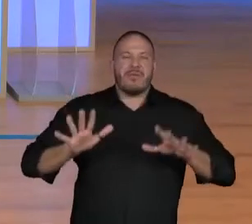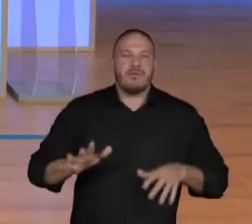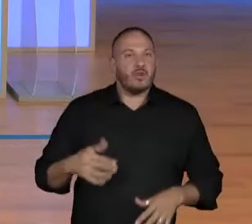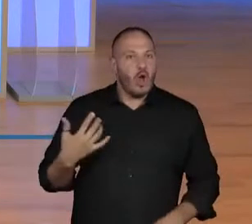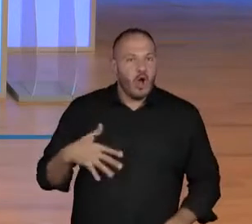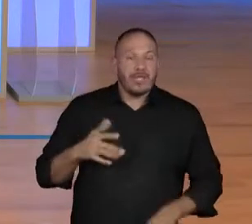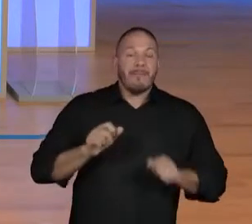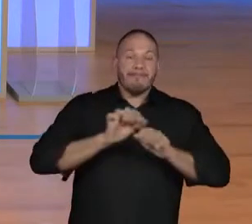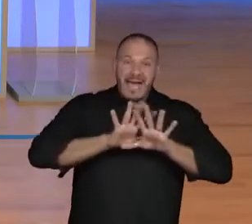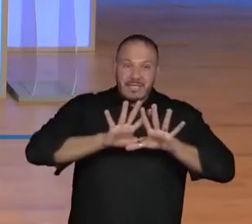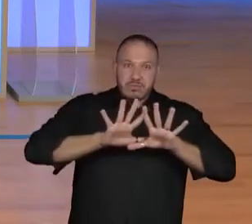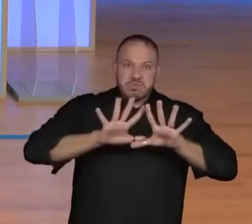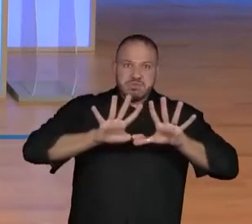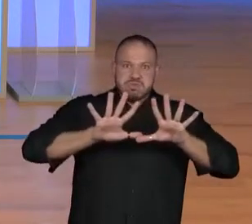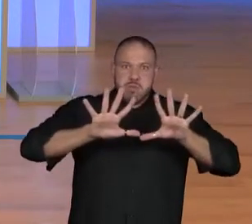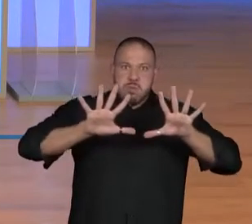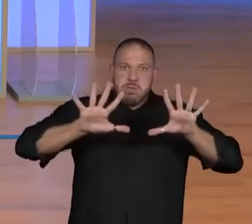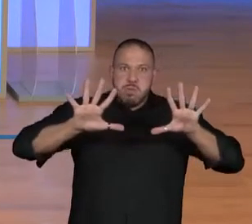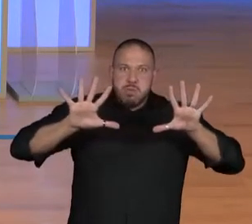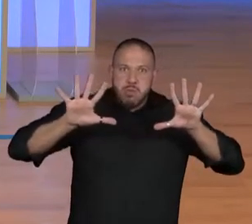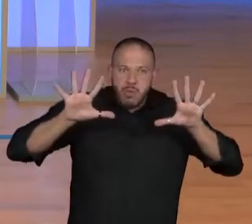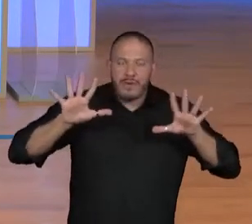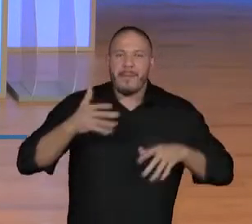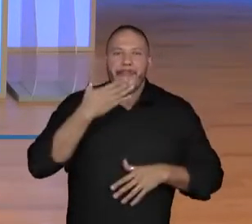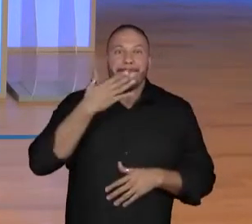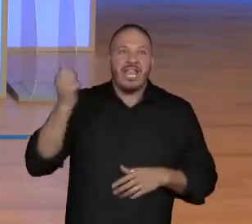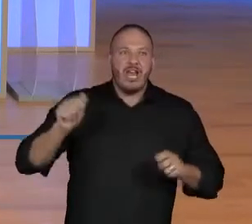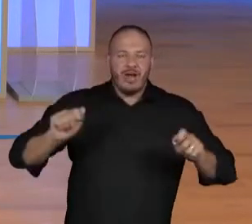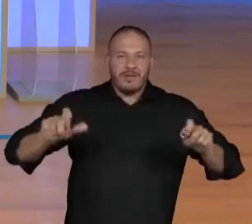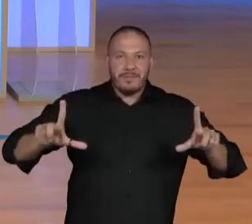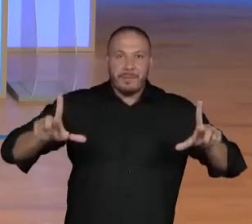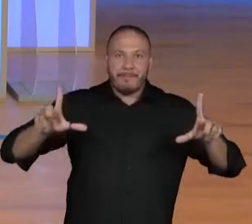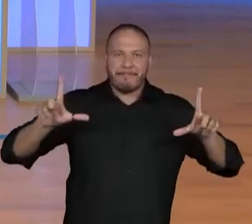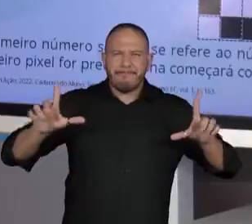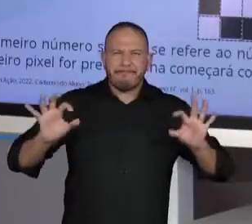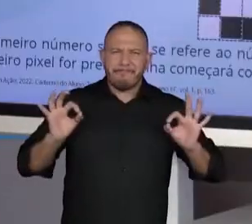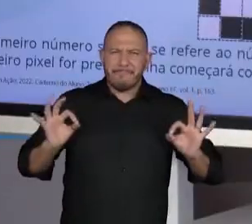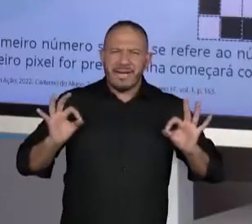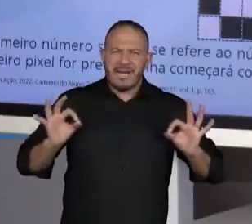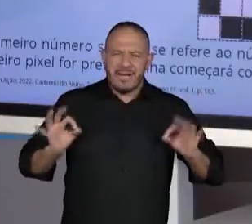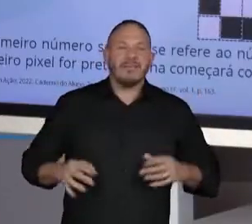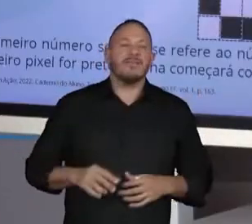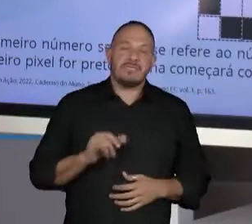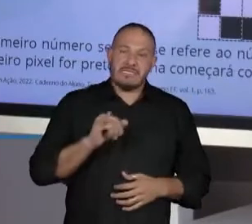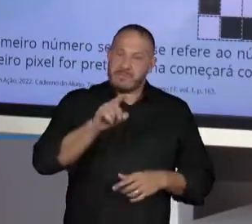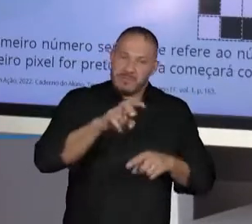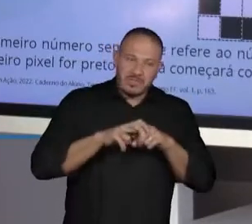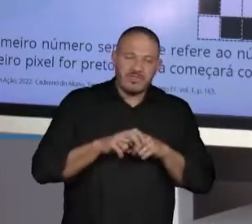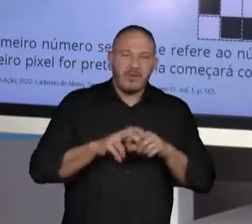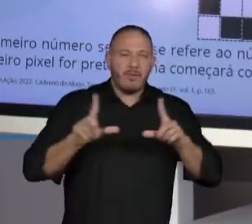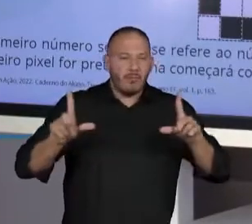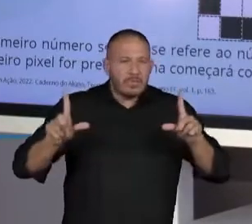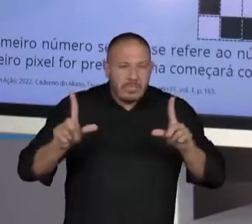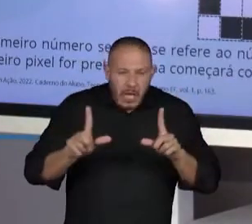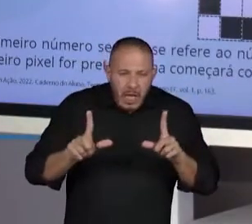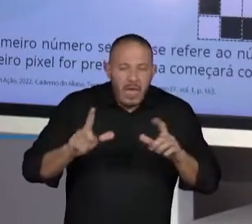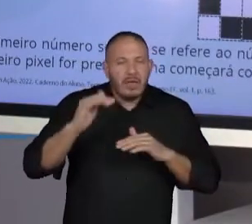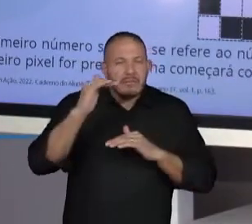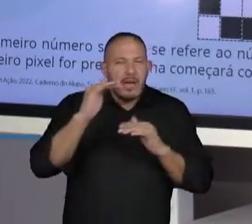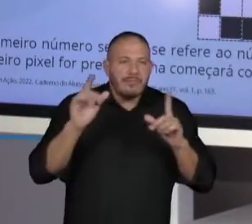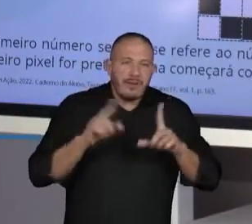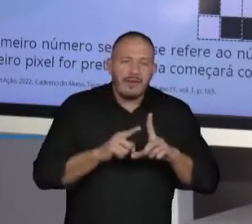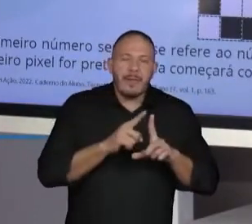mais aumenta, melhor fica a imagem, não é isso, professora Juliana? Por isso que se você tiver um monitor, uma tela com a resolução